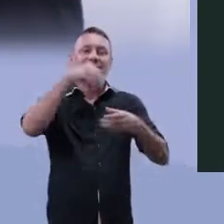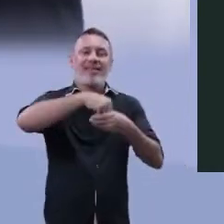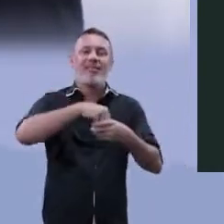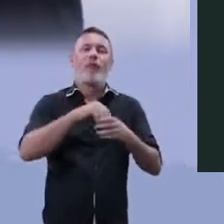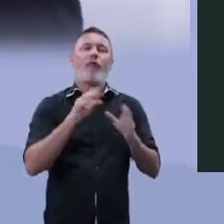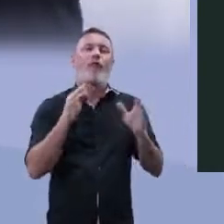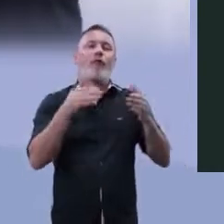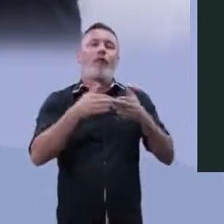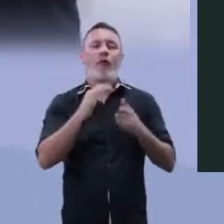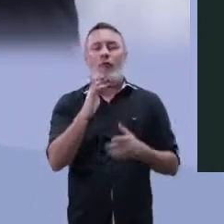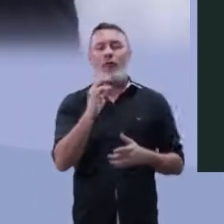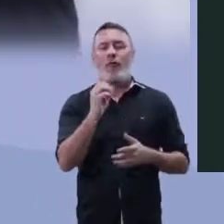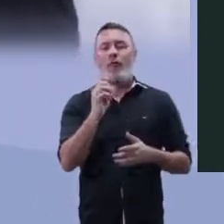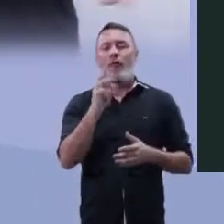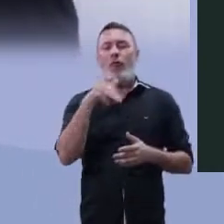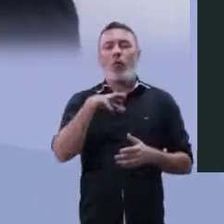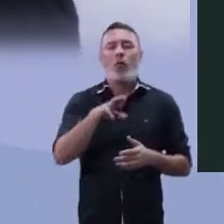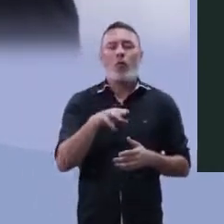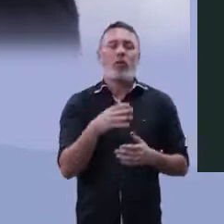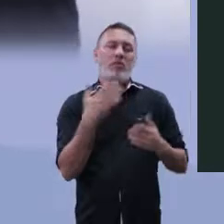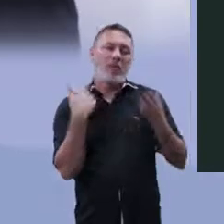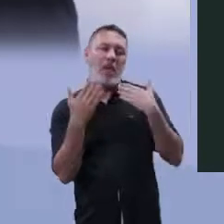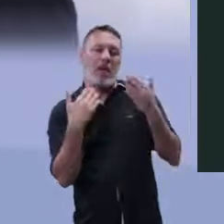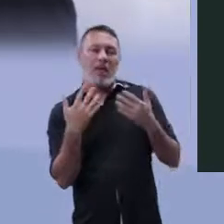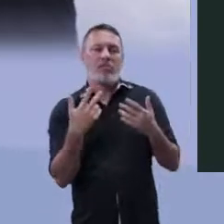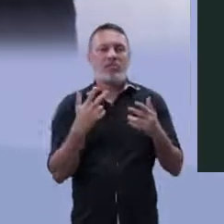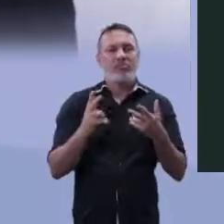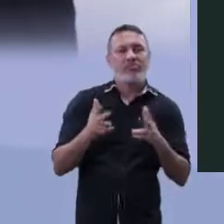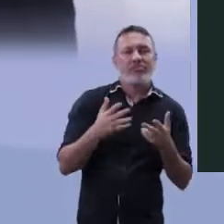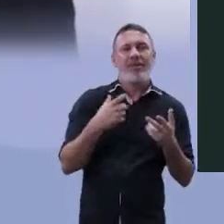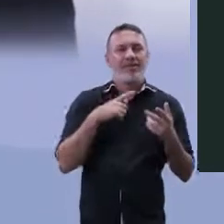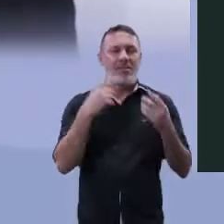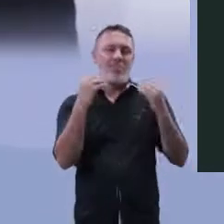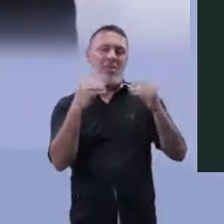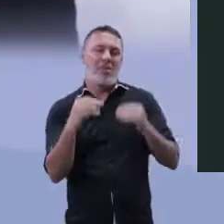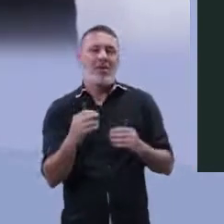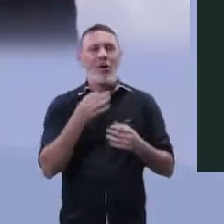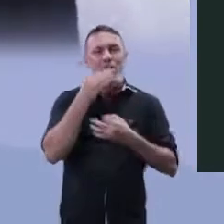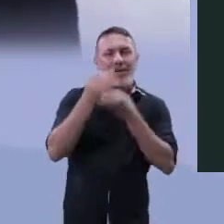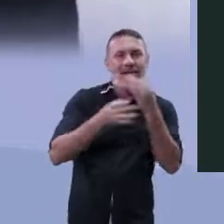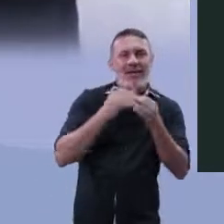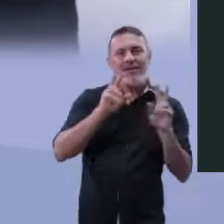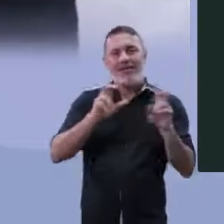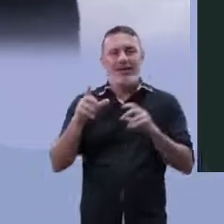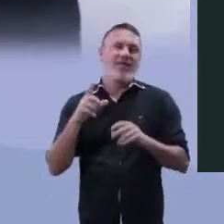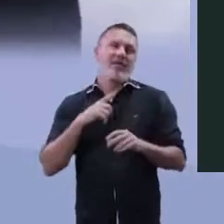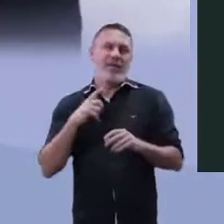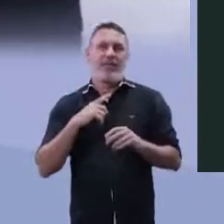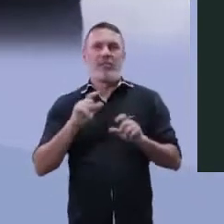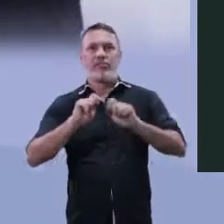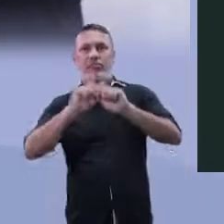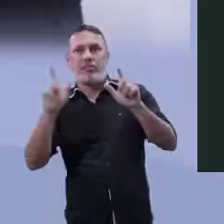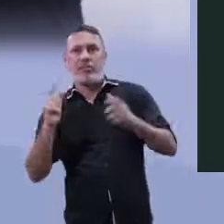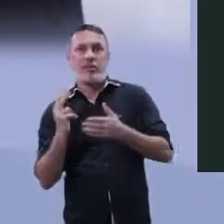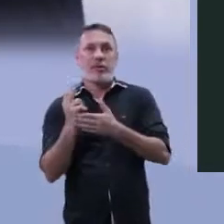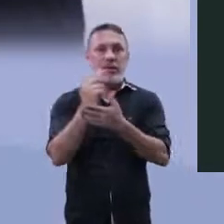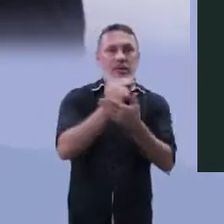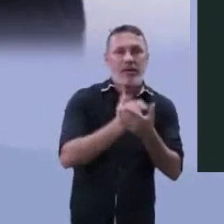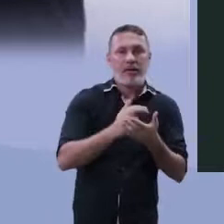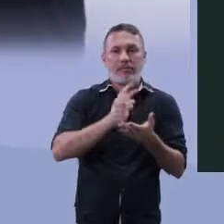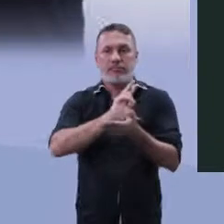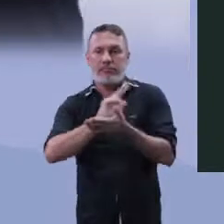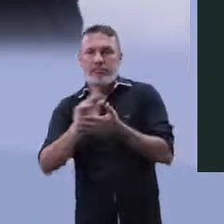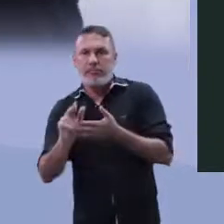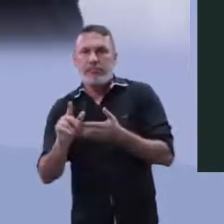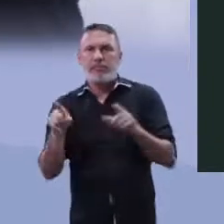o, o Orkut fez muito sucesso, tinha os fóruns, aí já usava, né, a questão da banda larga, então isso já